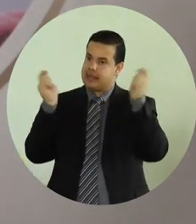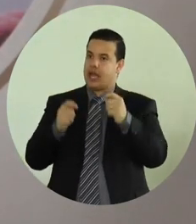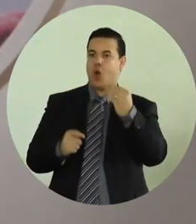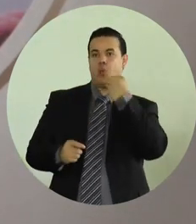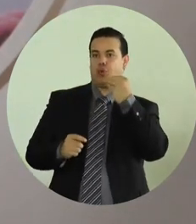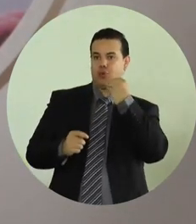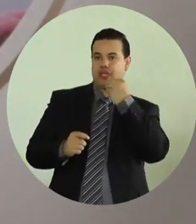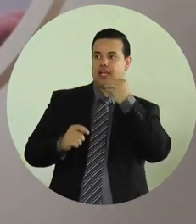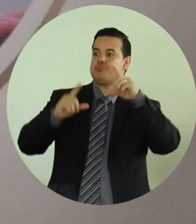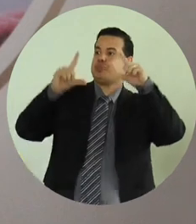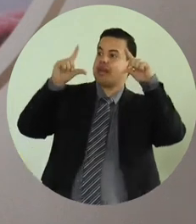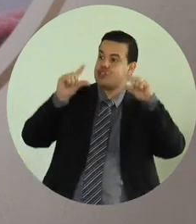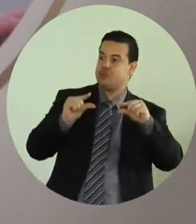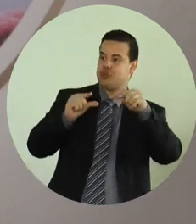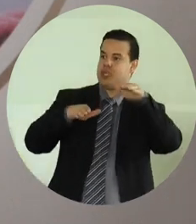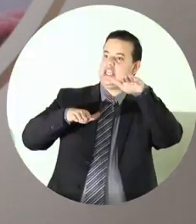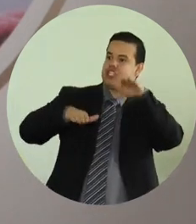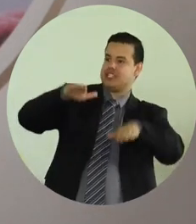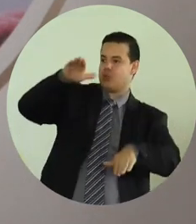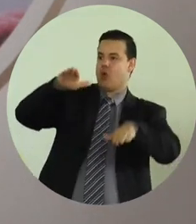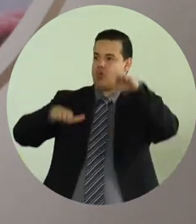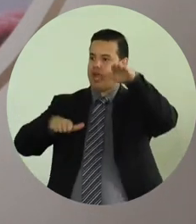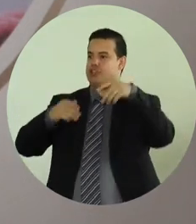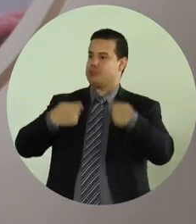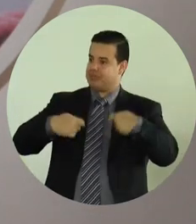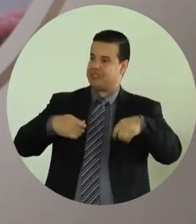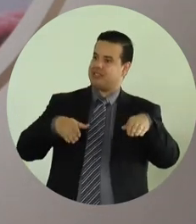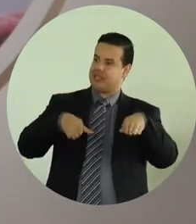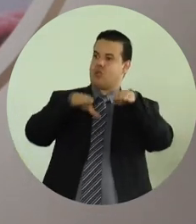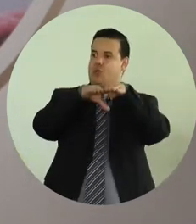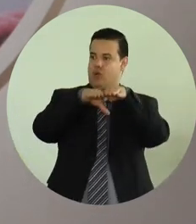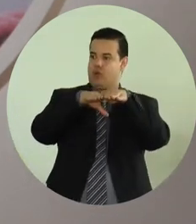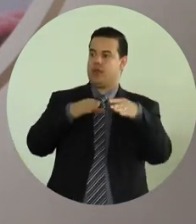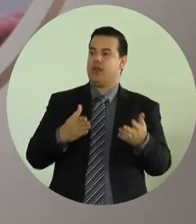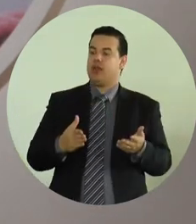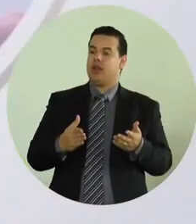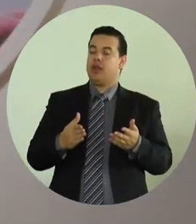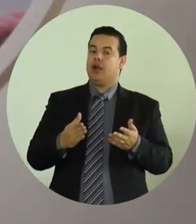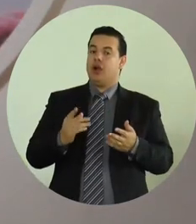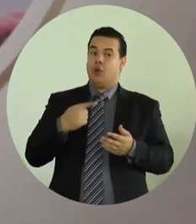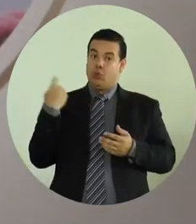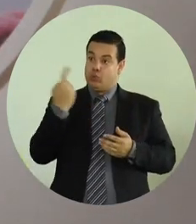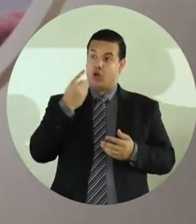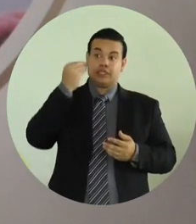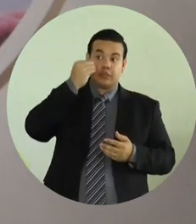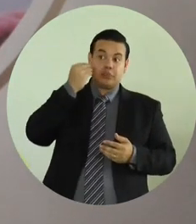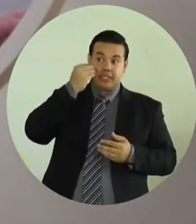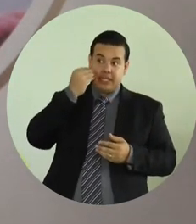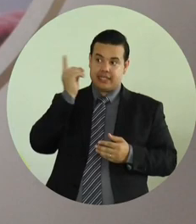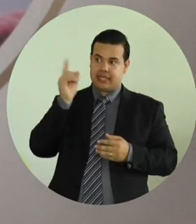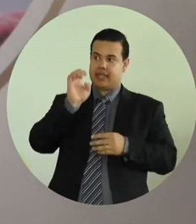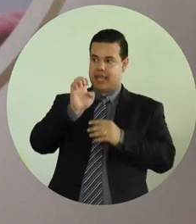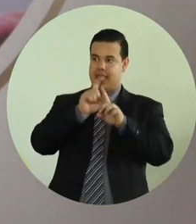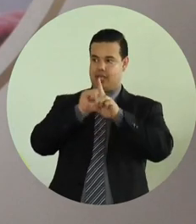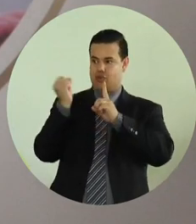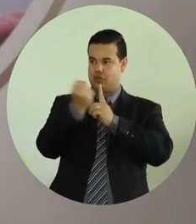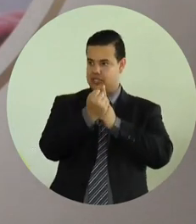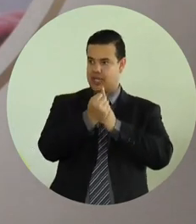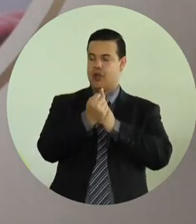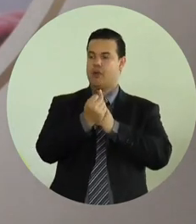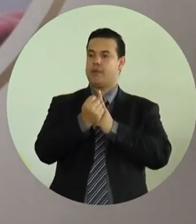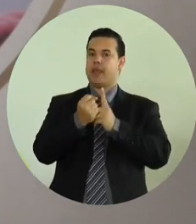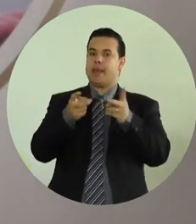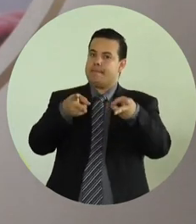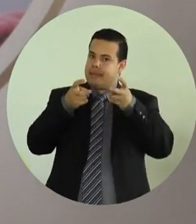para diminuir as desigualdades. Dentro da nossa experiência na e-social, notamos que as pessoas com